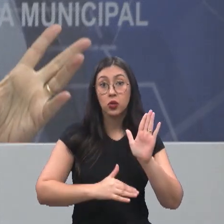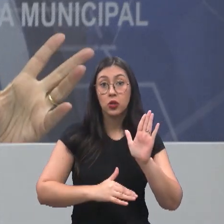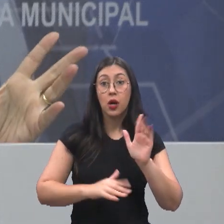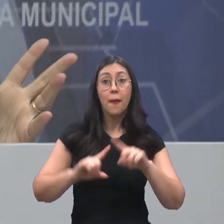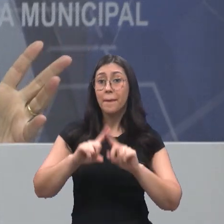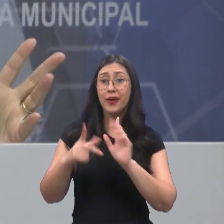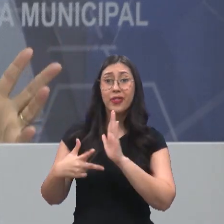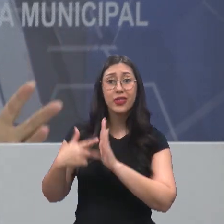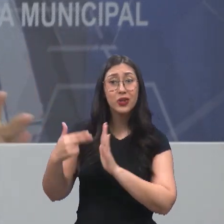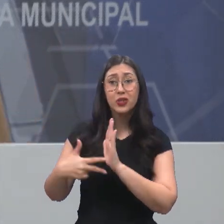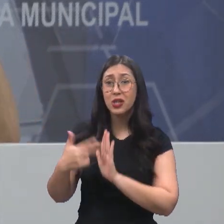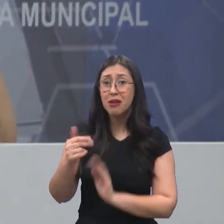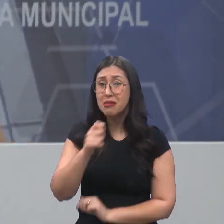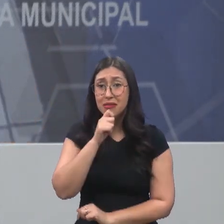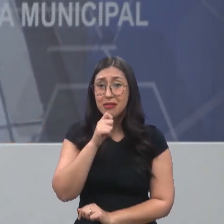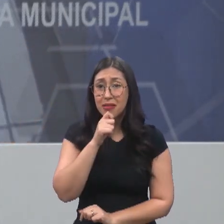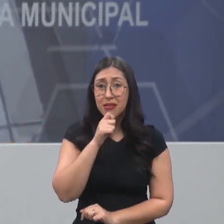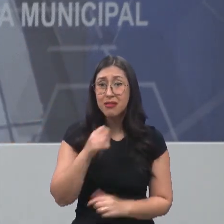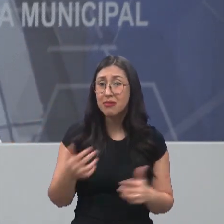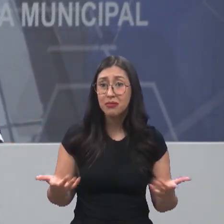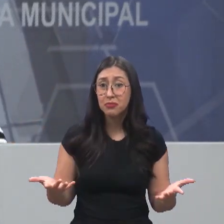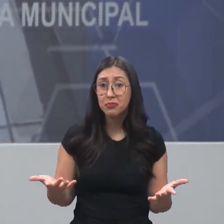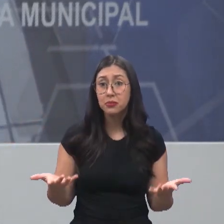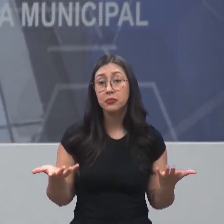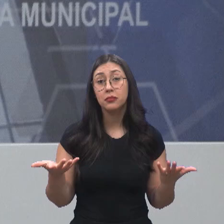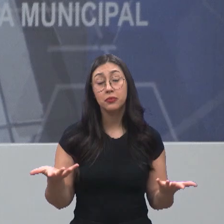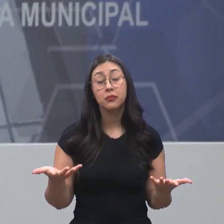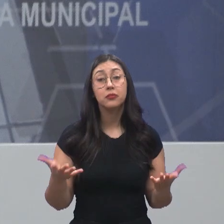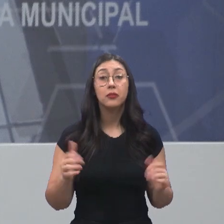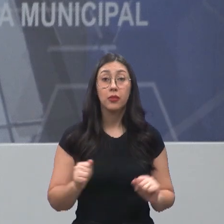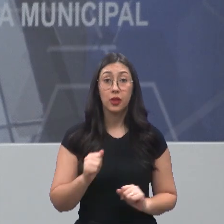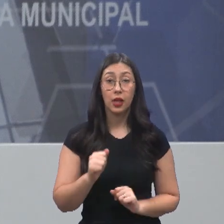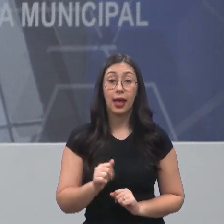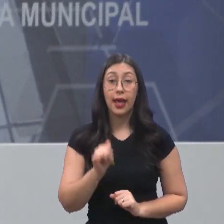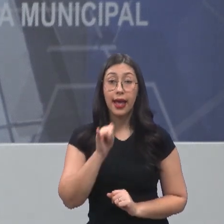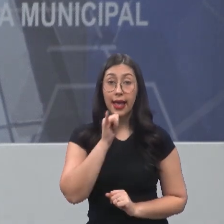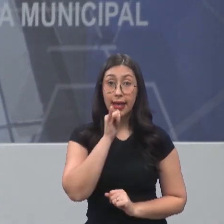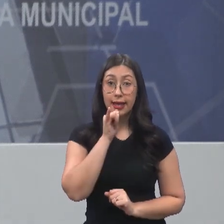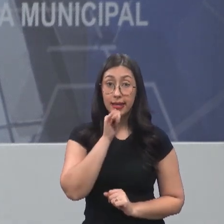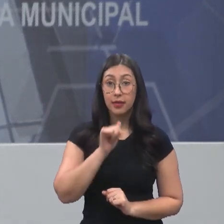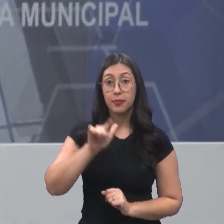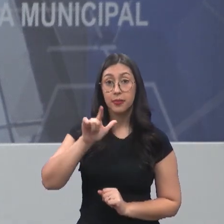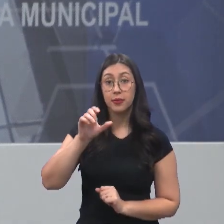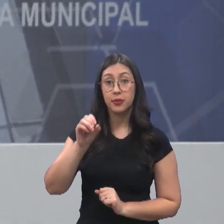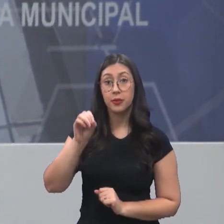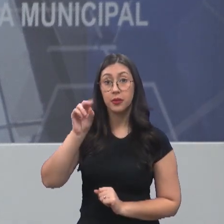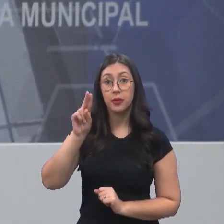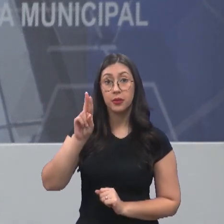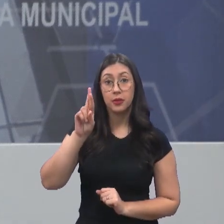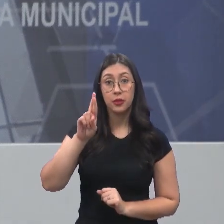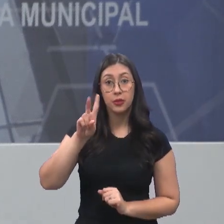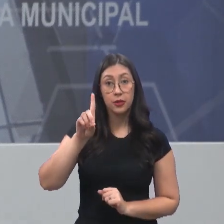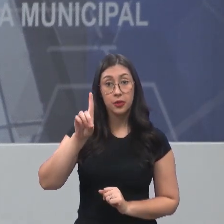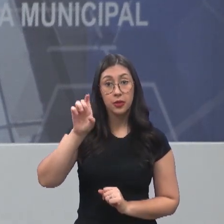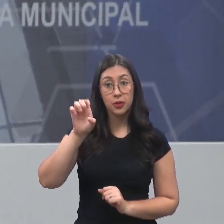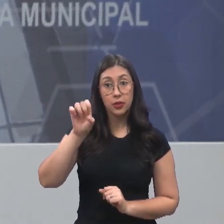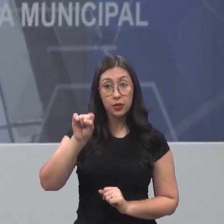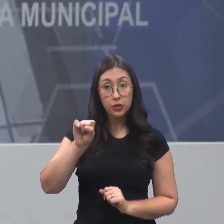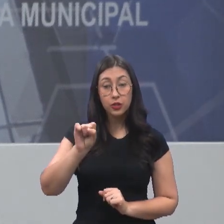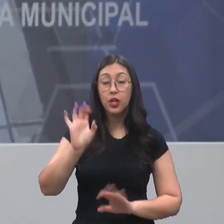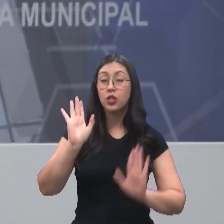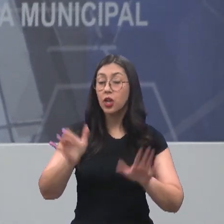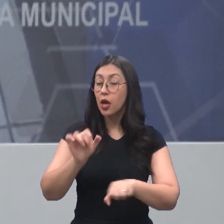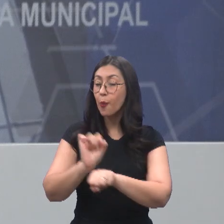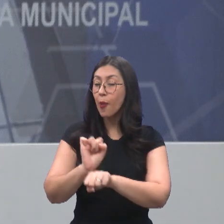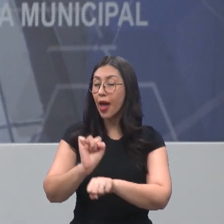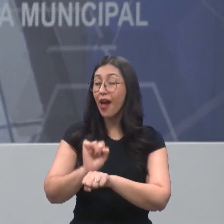ela nunca ia ser chamada. Então, aqui acontece, por exemplo, o caso da dona Lourdes, que ela está esperando quase 2